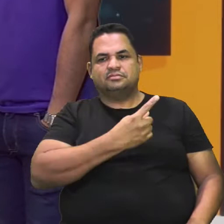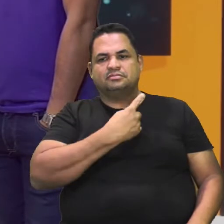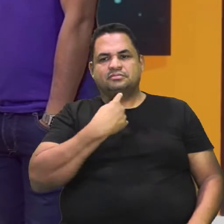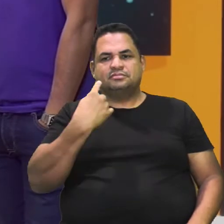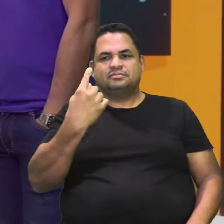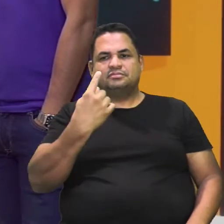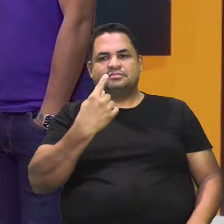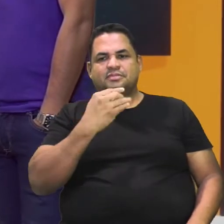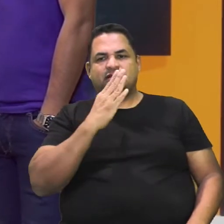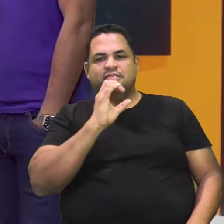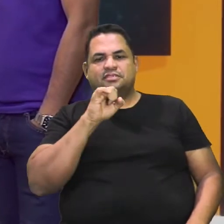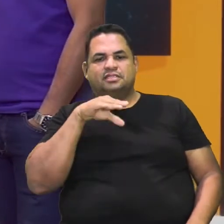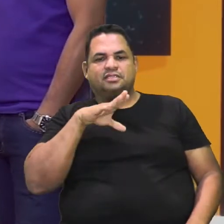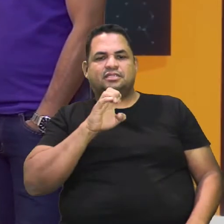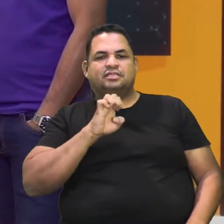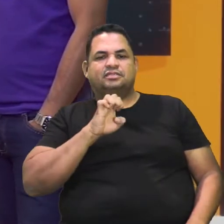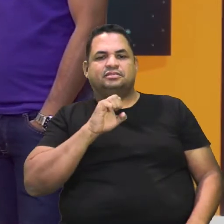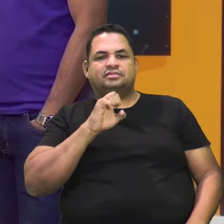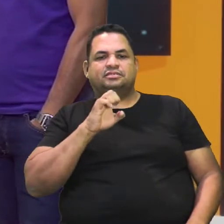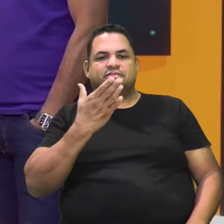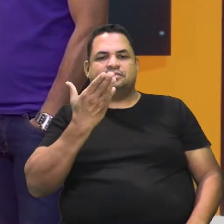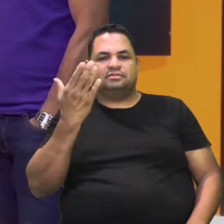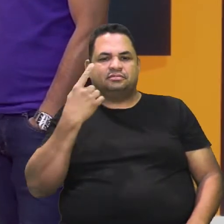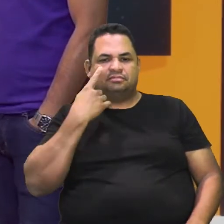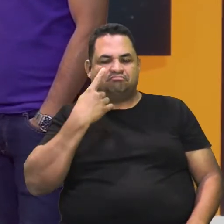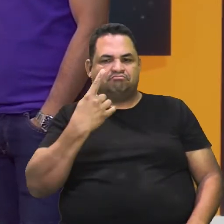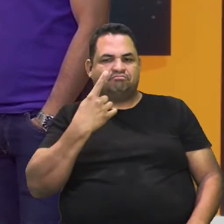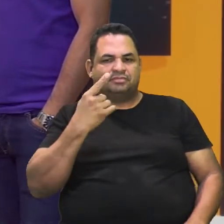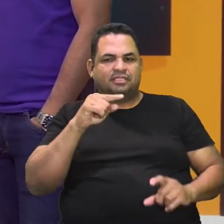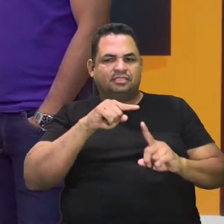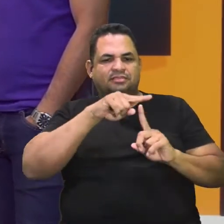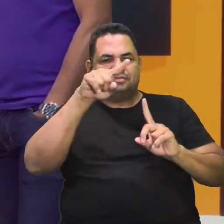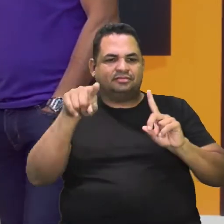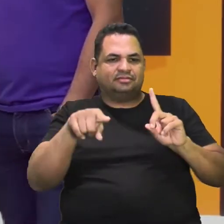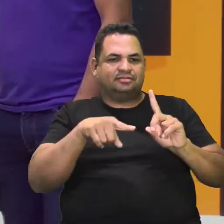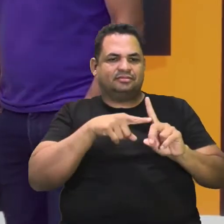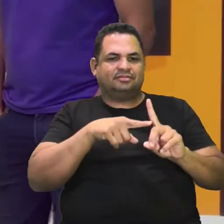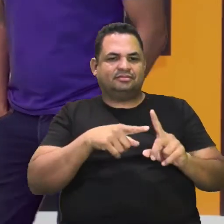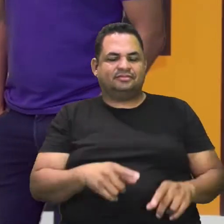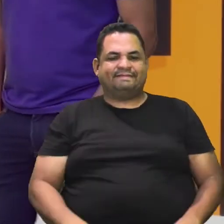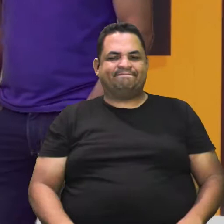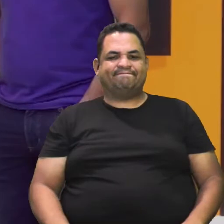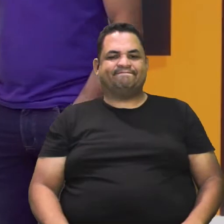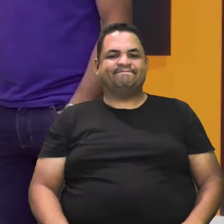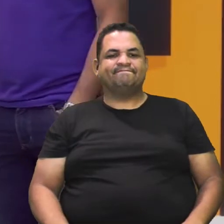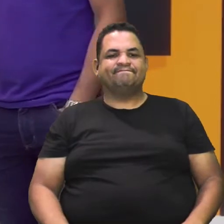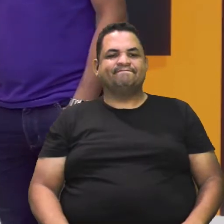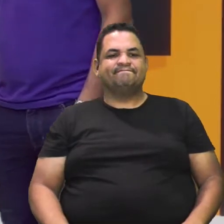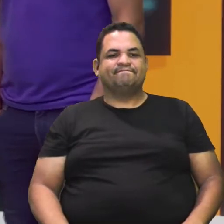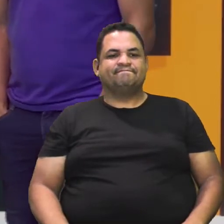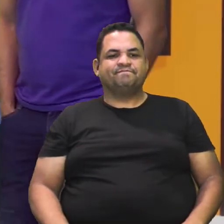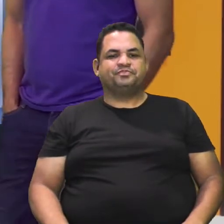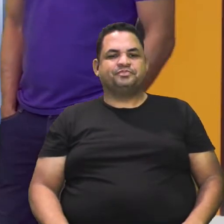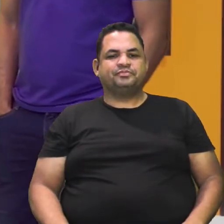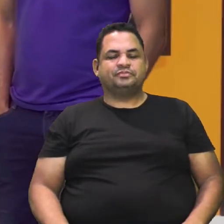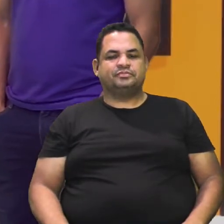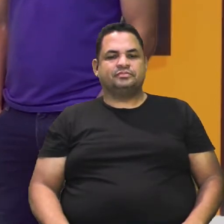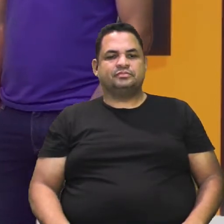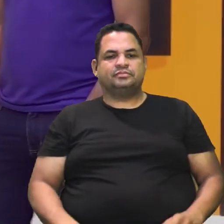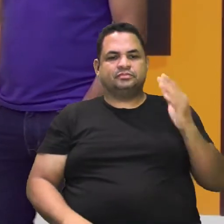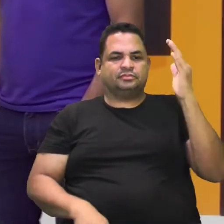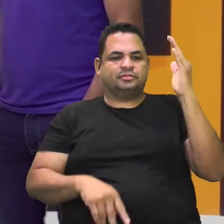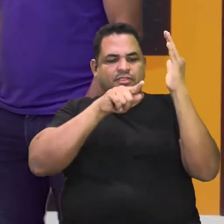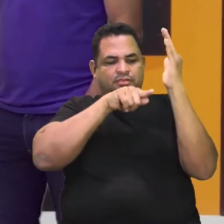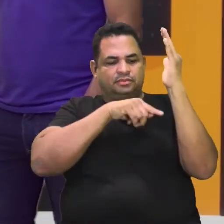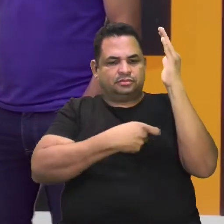estamos meio que secante na circunferência, vai ficar fácil para ele, será? Acho que não. Acho que não, né? Então tá bom. Olha lá, então aqui a gente tem um plano cartesiano, certo?